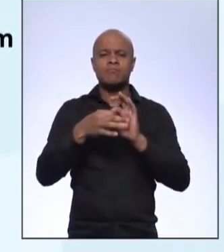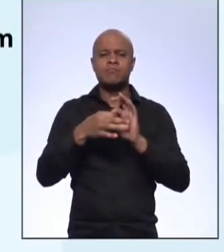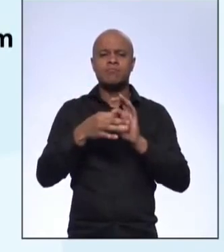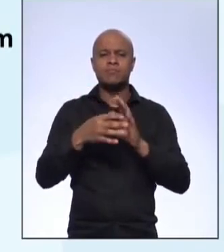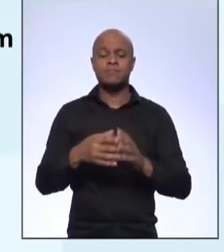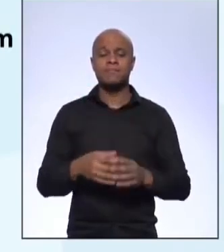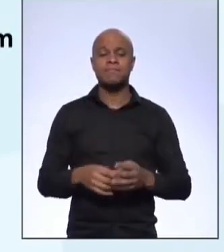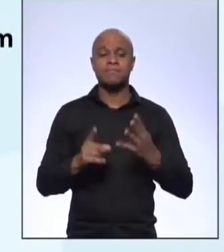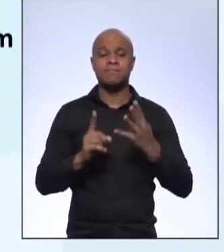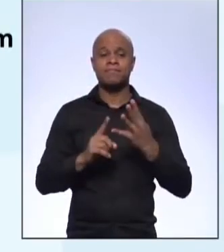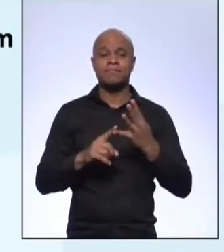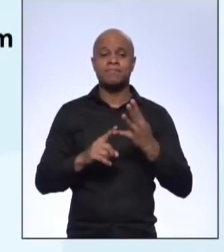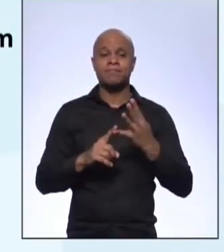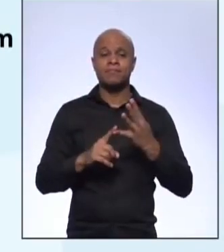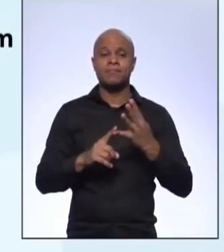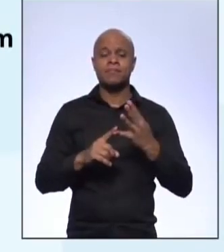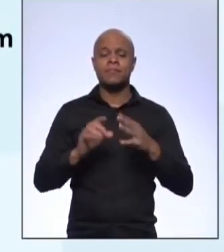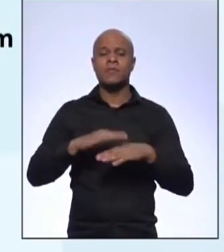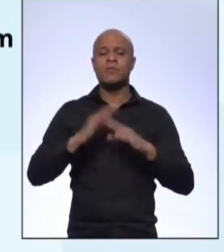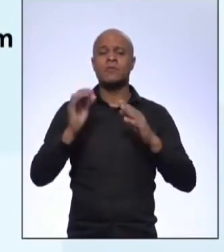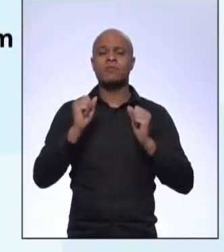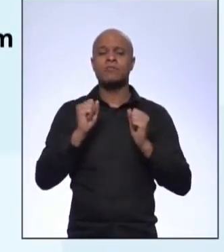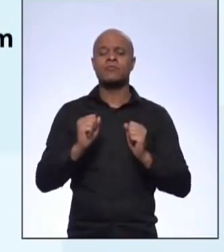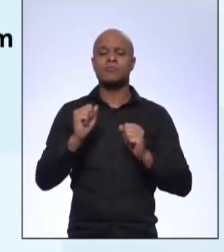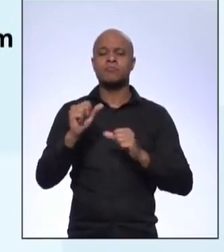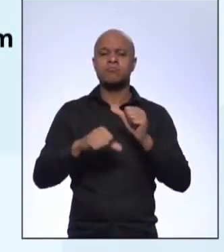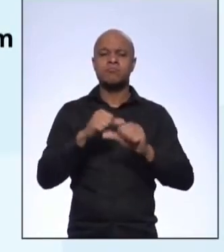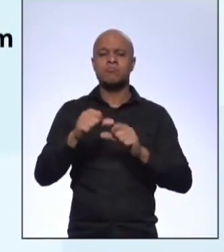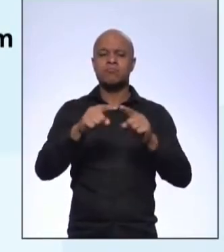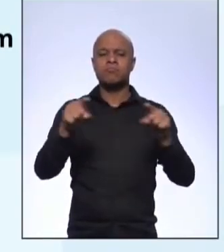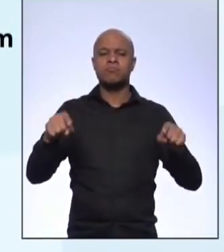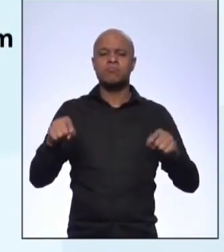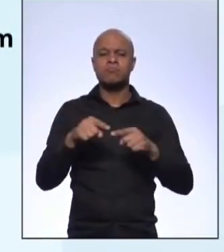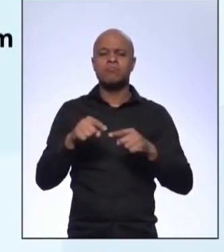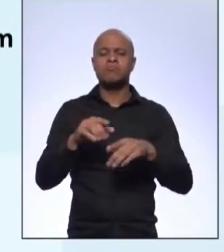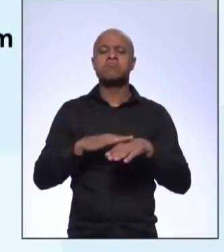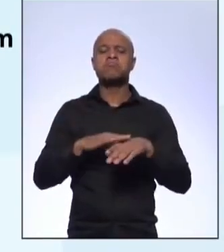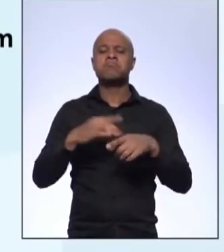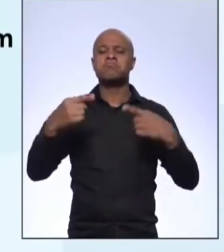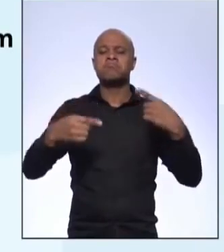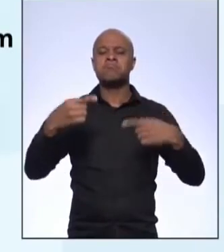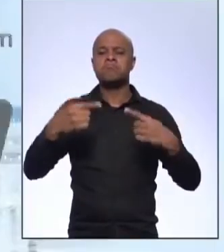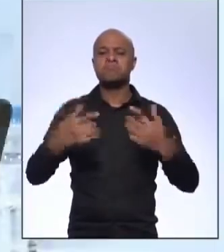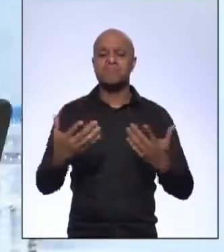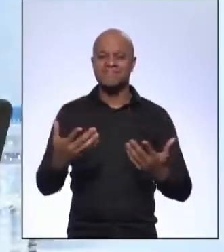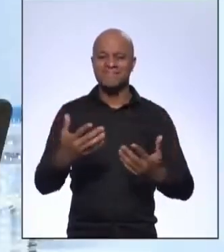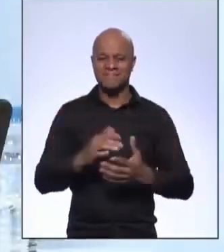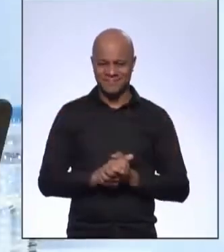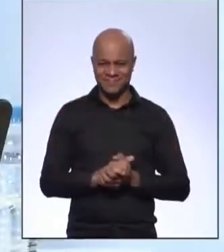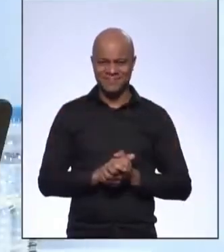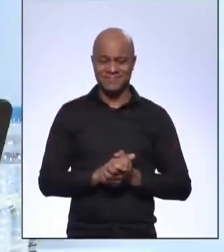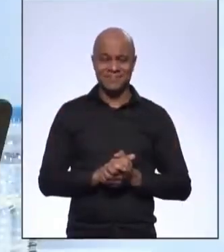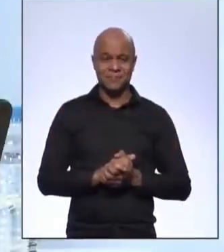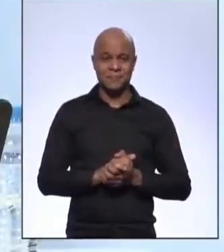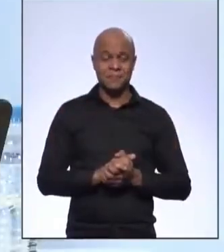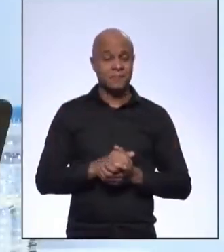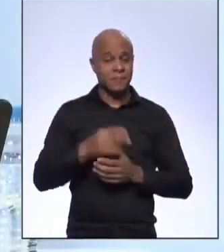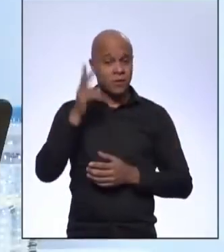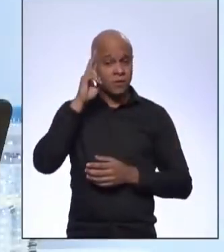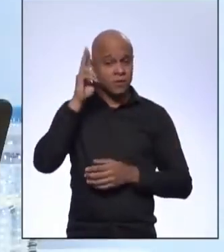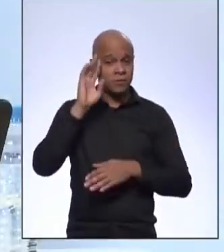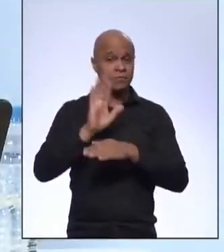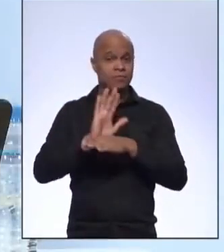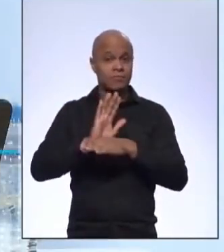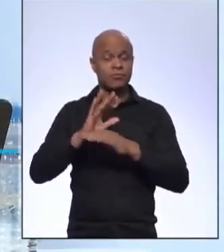questão. Qual possível transformação territorial está em discussão? Então, lembrando, né, do nosso vídeo